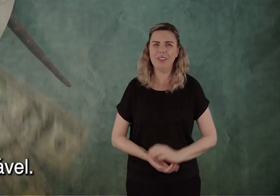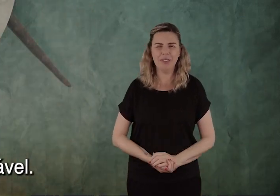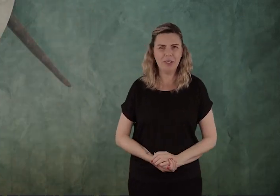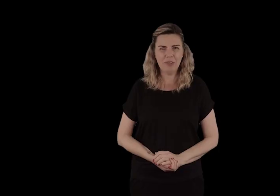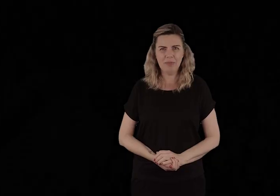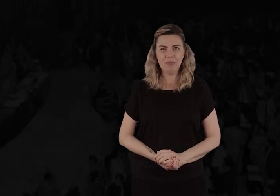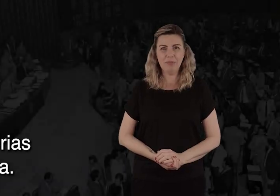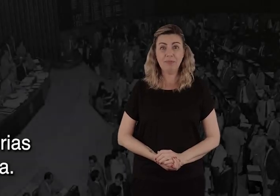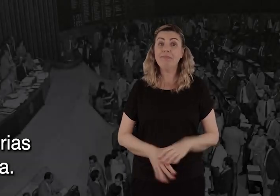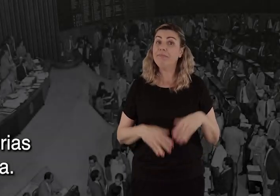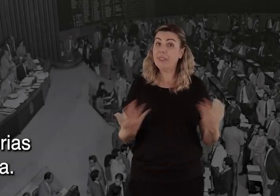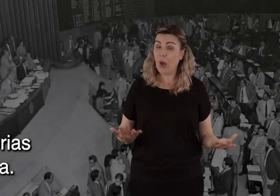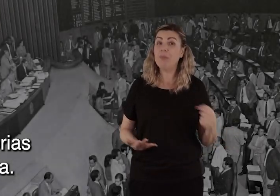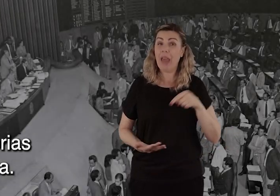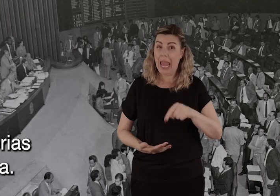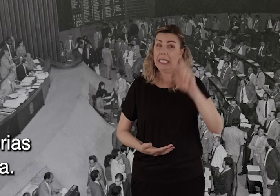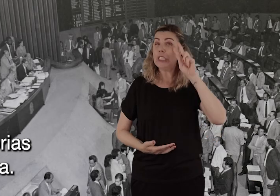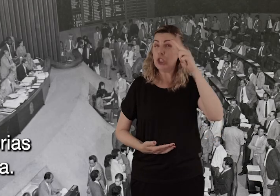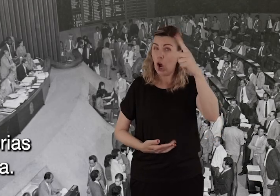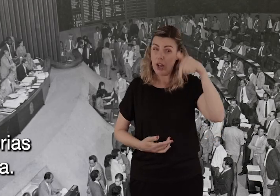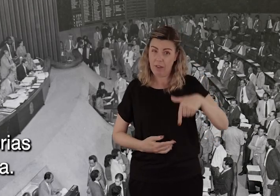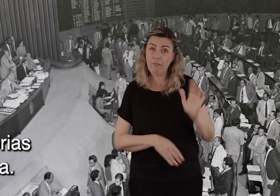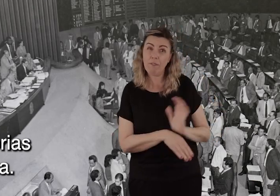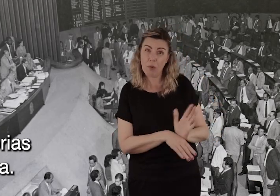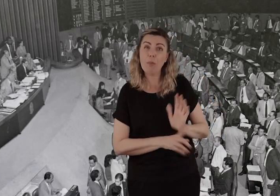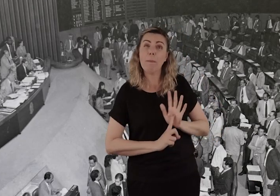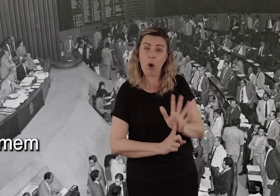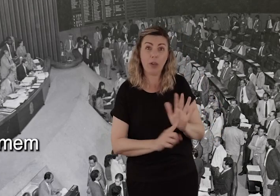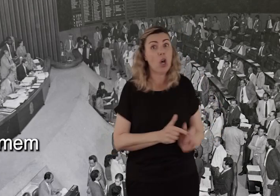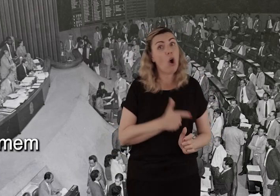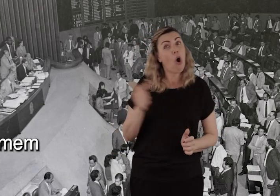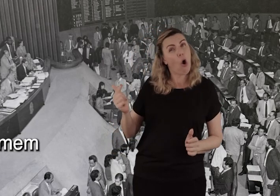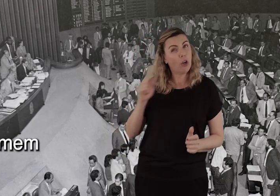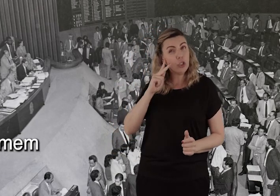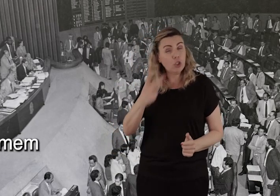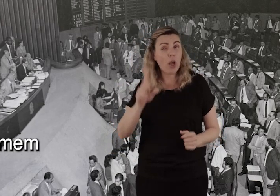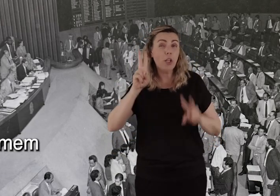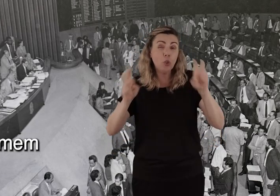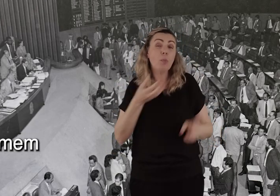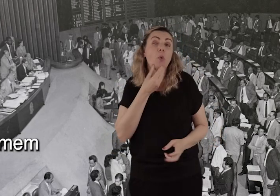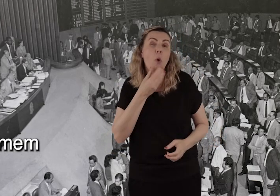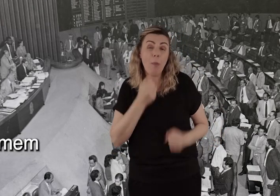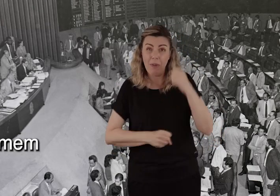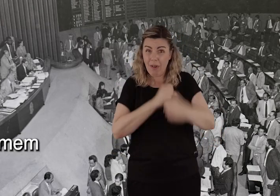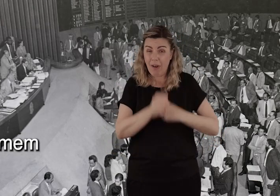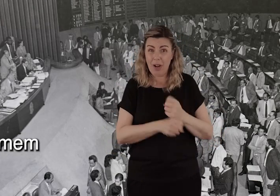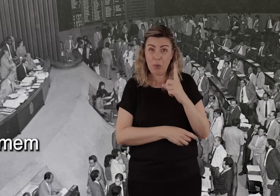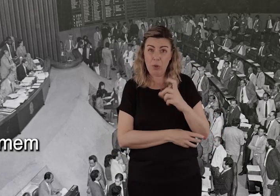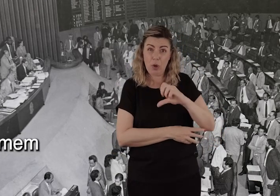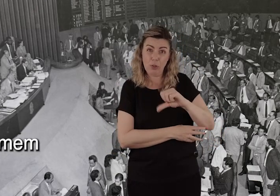insaciável. Um tubarão de gravata sorri. Essa é uma das histórias que esse filme conta. A outra é sobre um homem que,